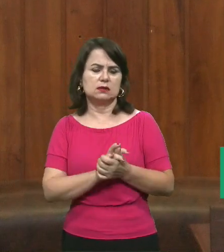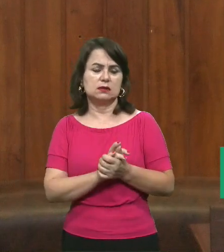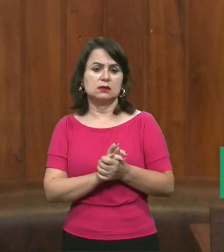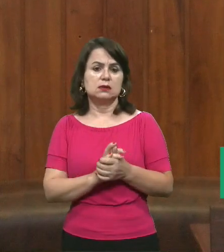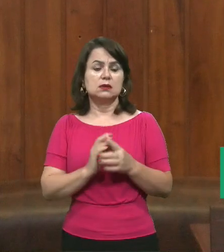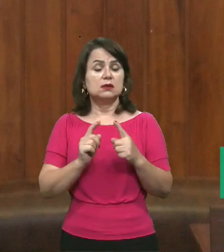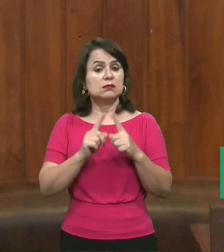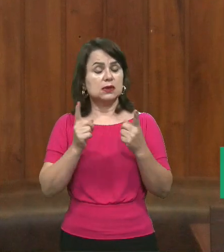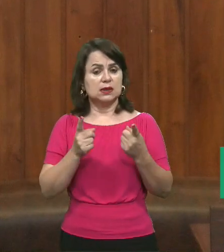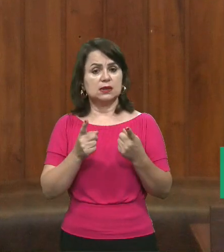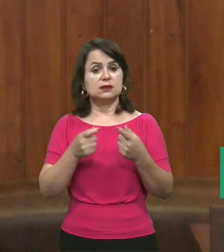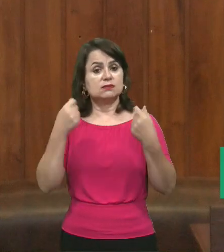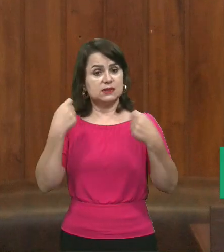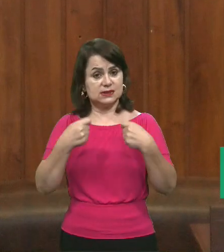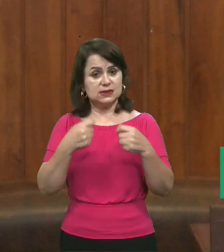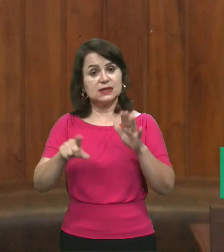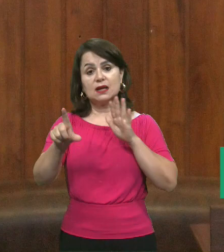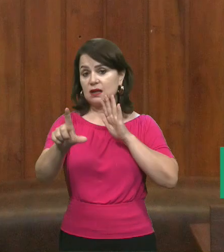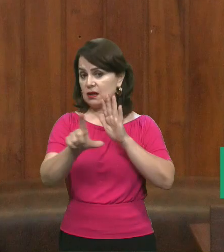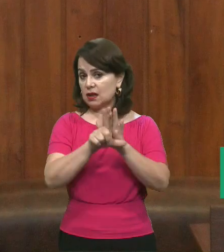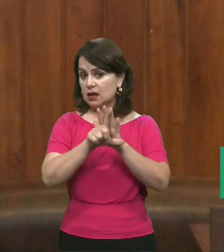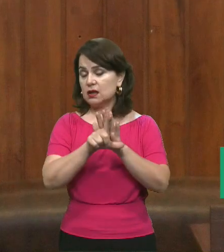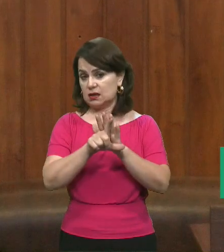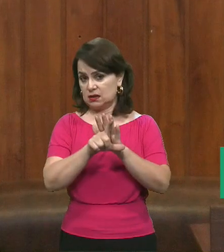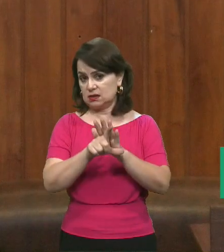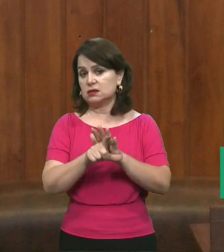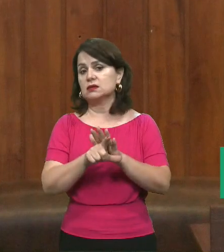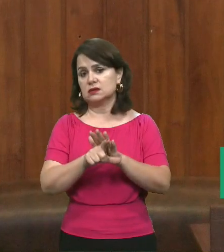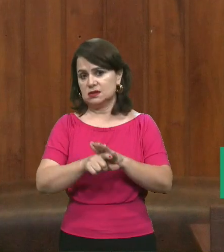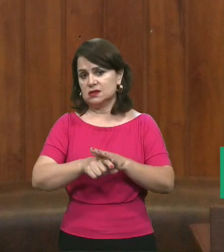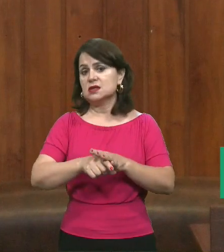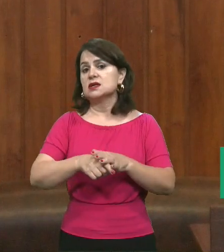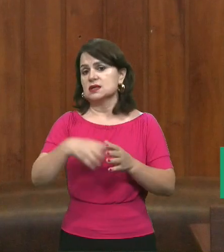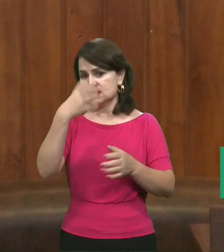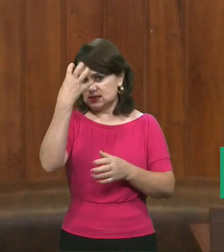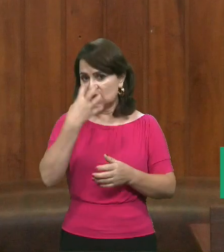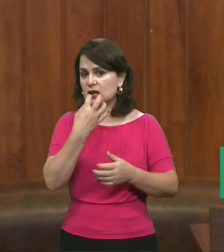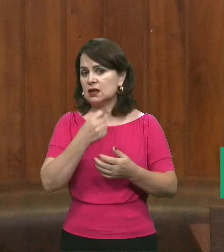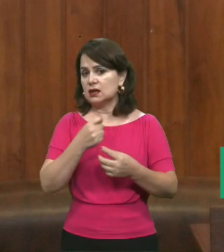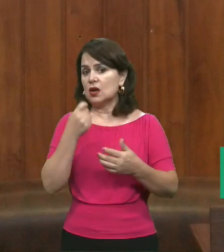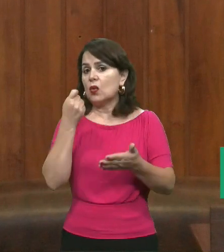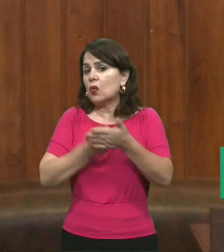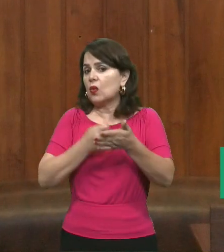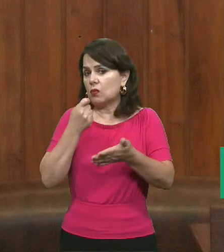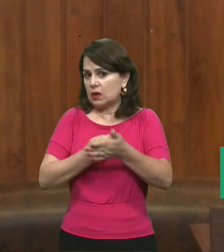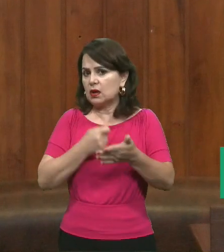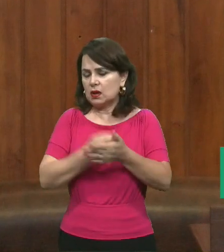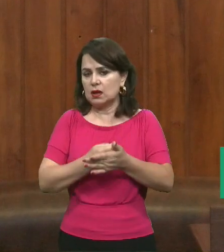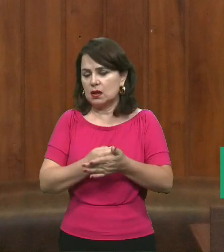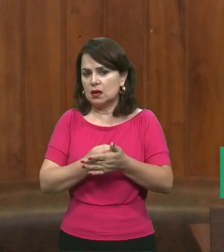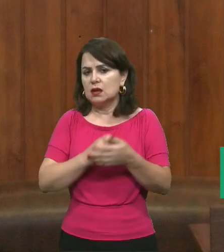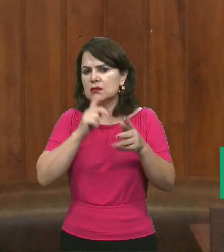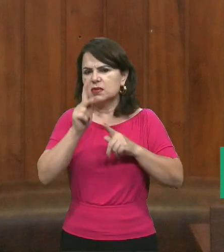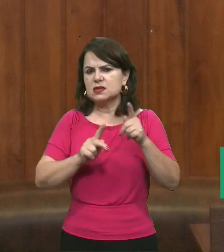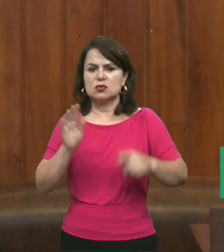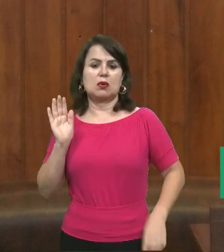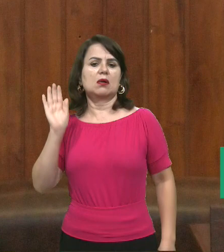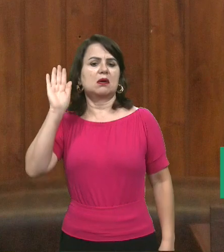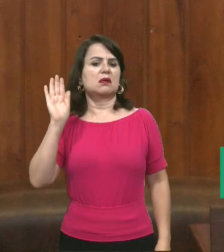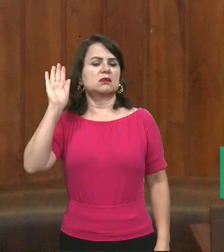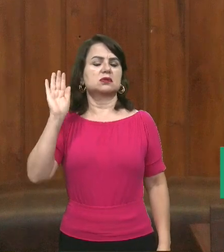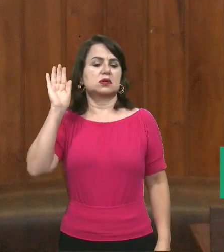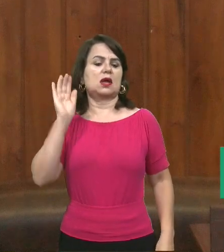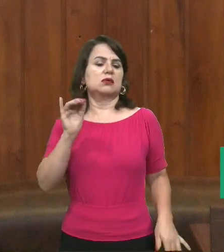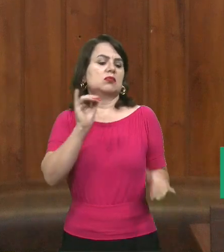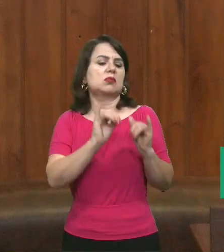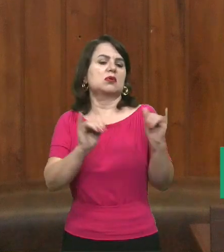né, precisa ter uma lei mais severa para poder cobrar. Porque a hora que o cara vai fazer a campanha, ele fala que vai fazer Deus